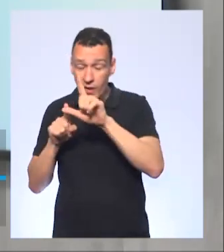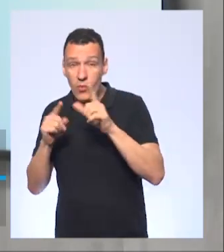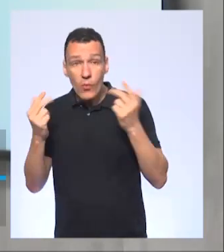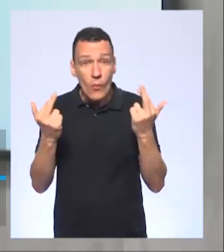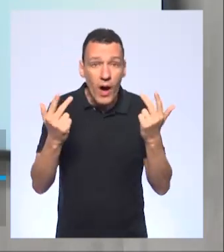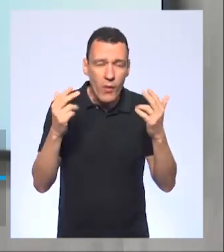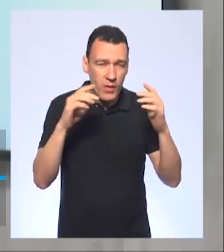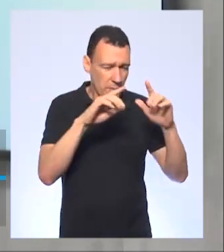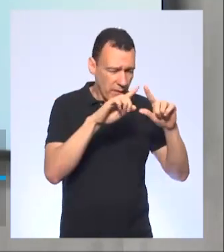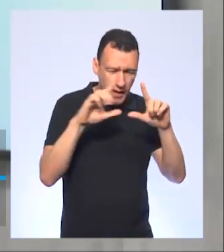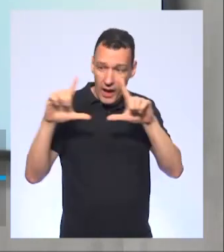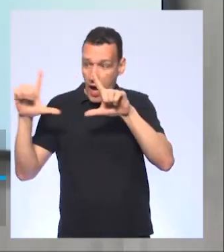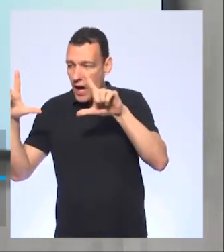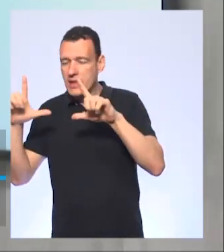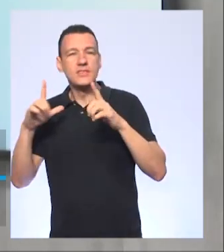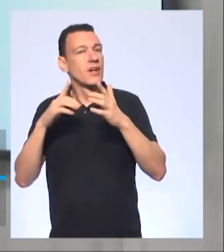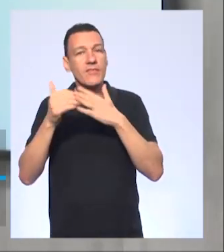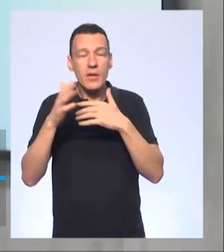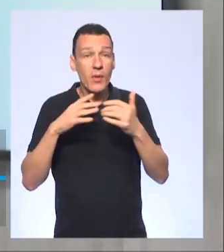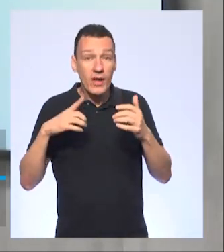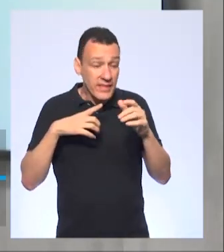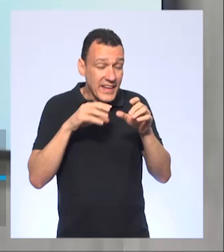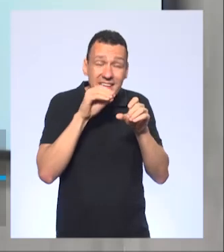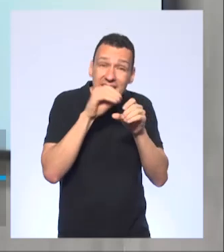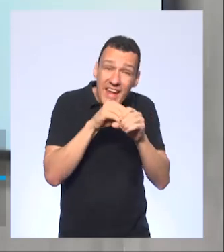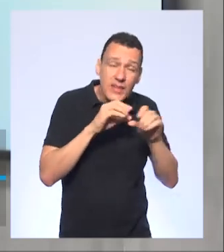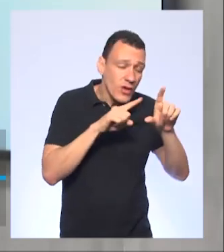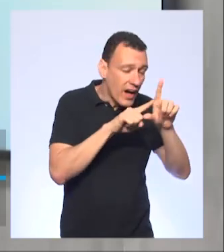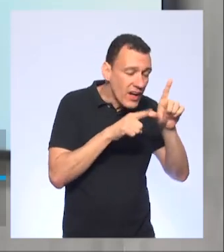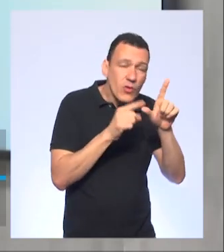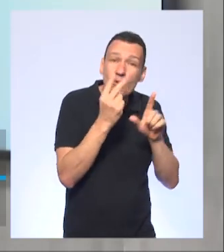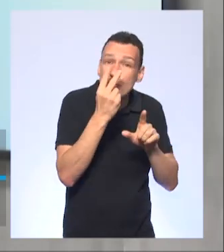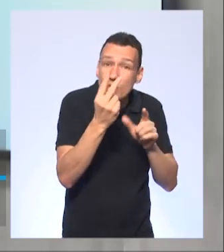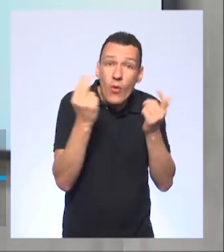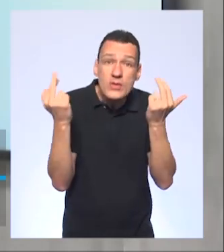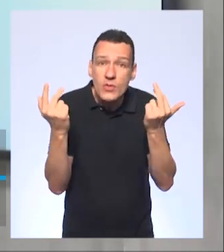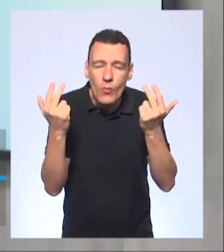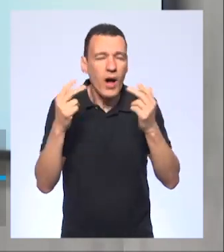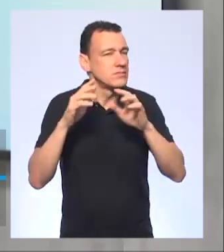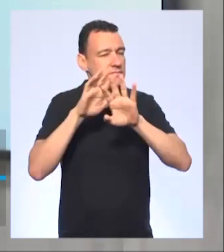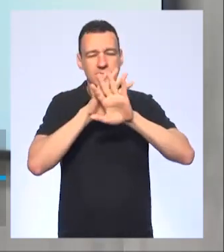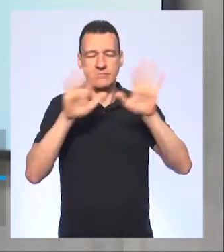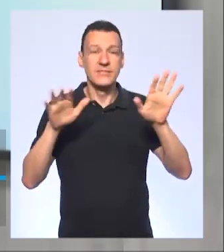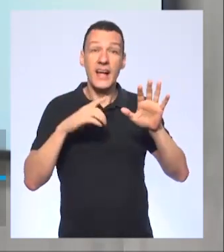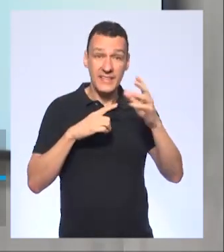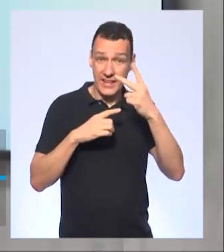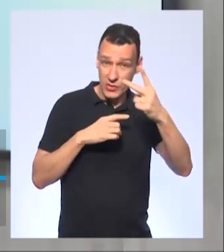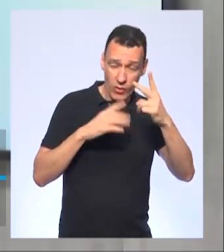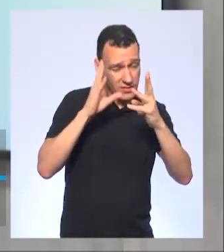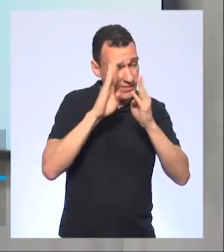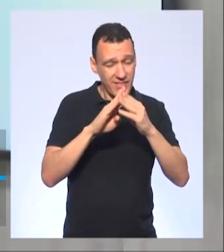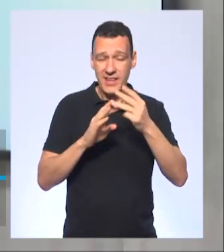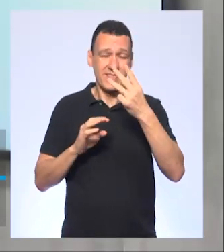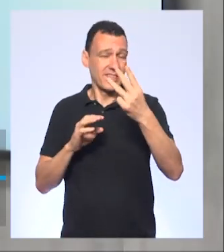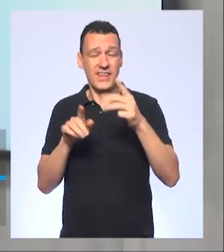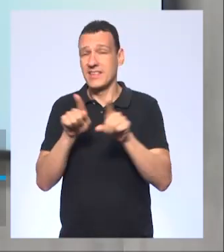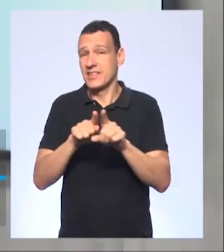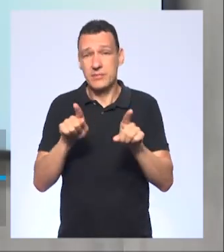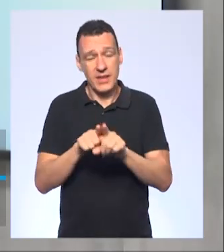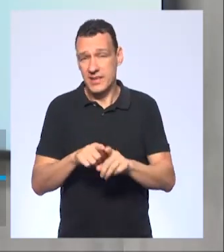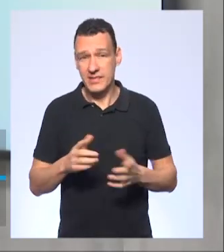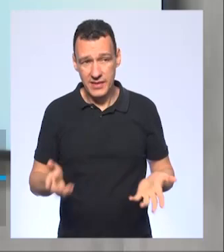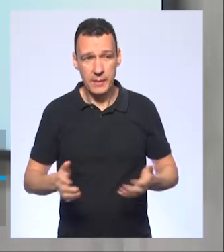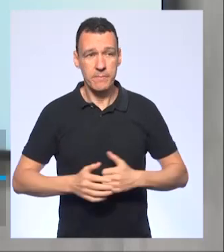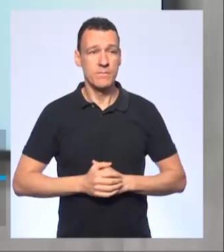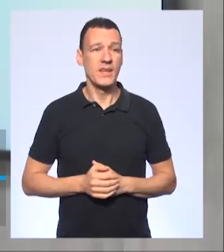eu vejo que eles têm dois ângulos internos em comum. Acabou. Quem tem dois, tem três. Quem tem dois ângulos internos em comum,